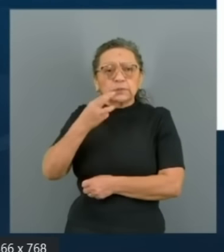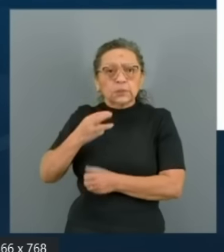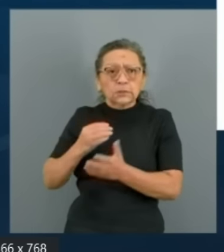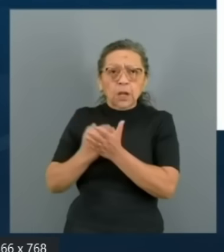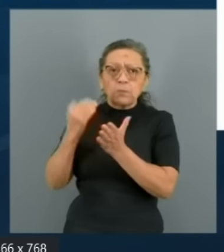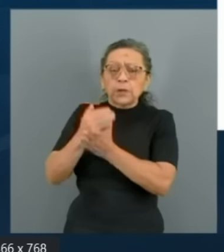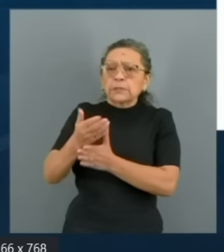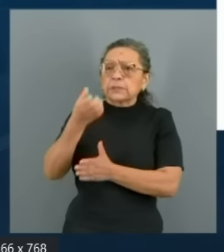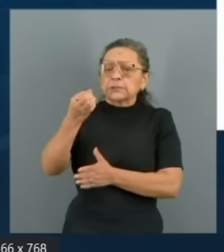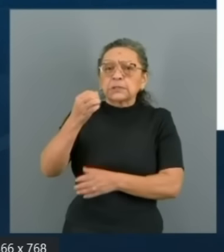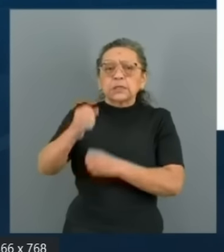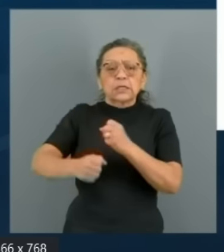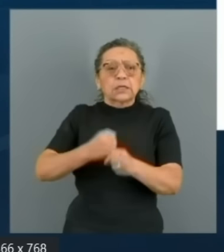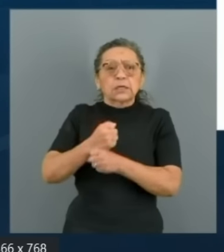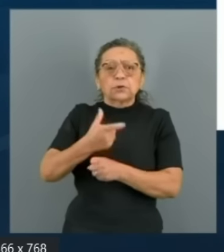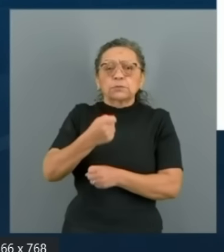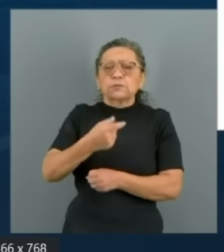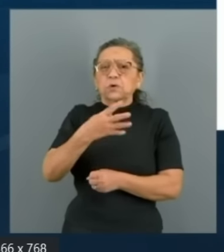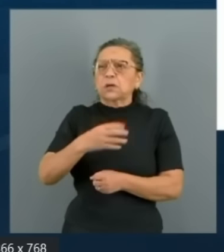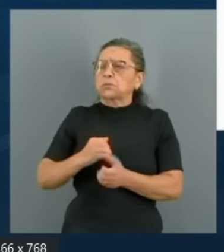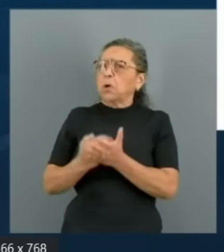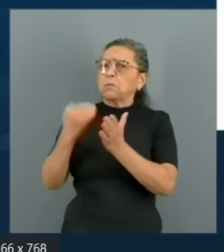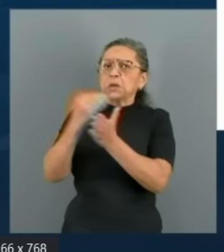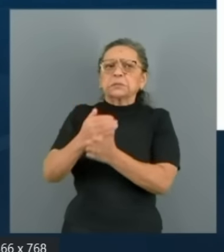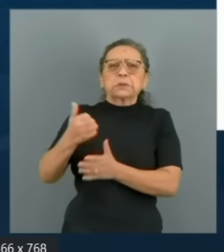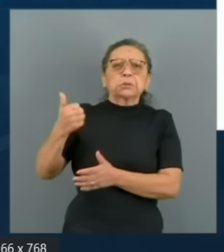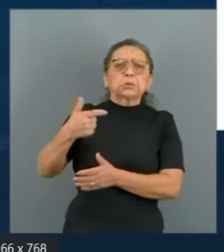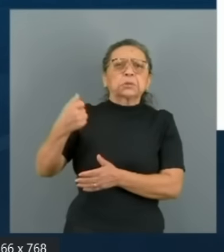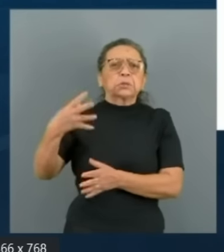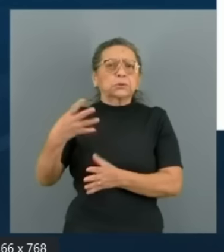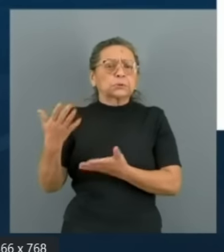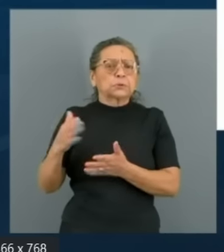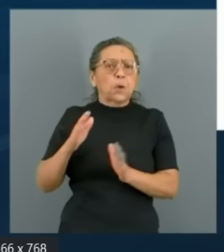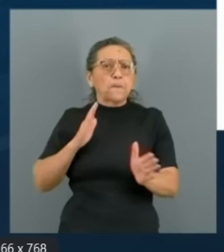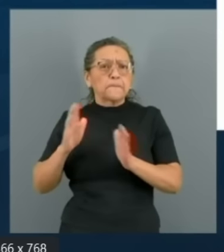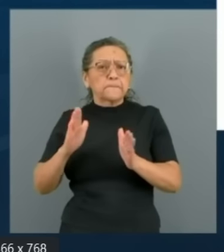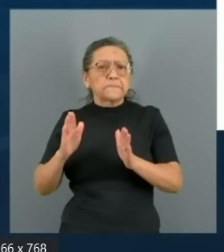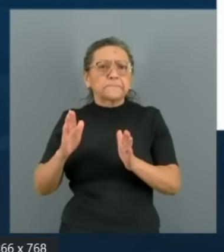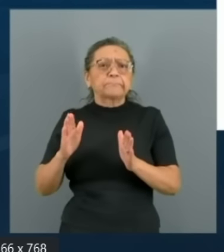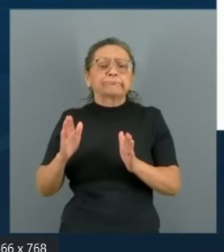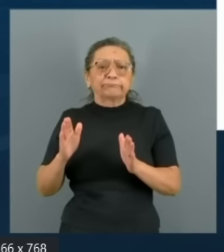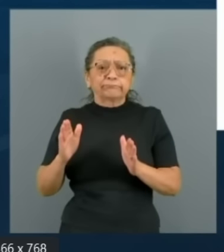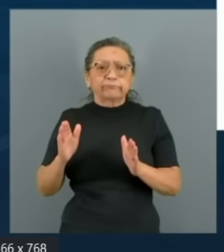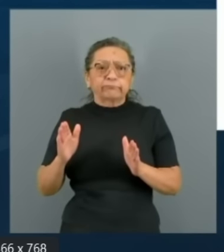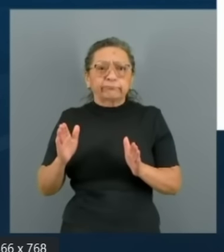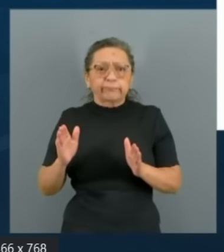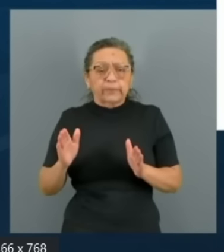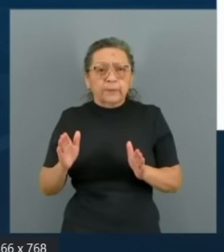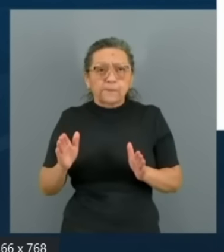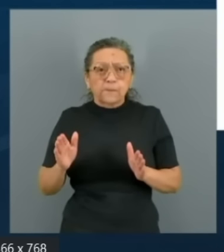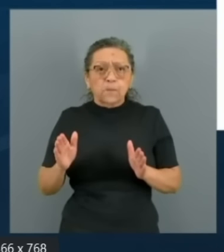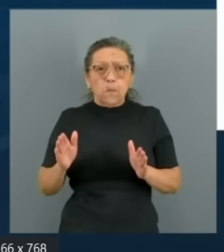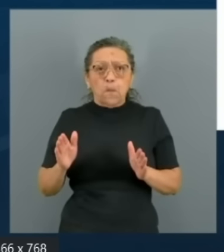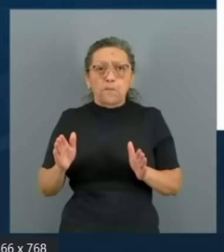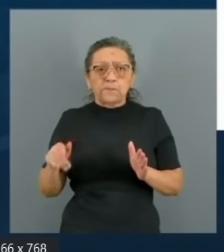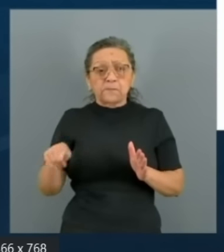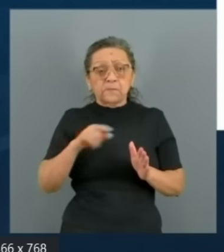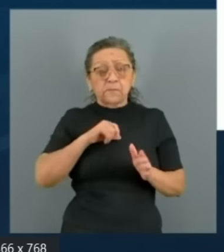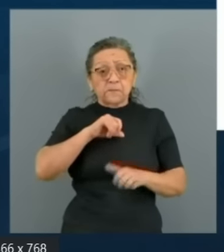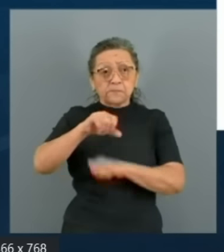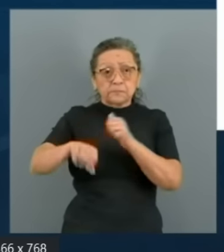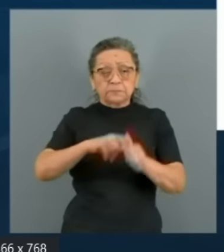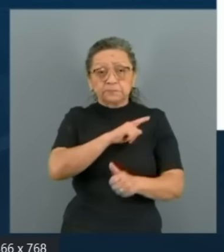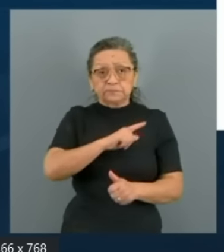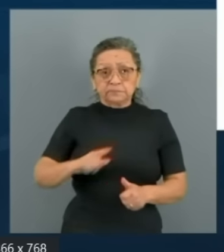24, isso sobe aí para 12 ou 14, que é o período em que se passa para o governo